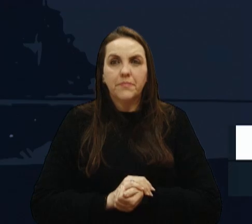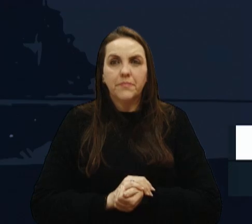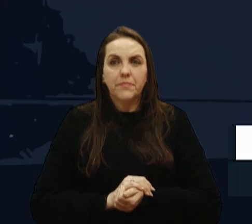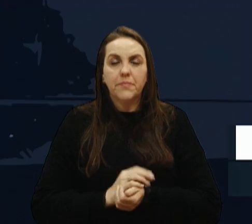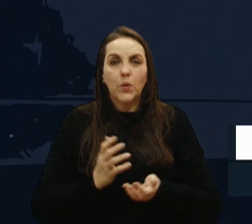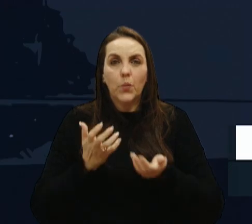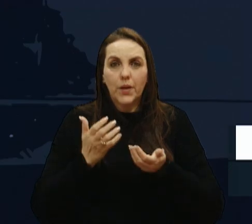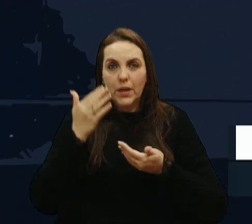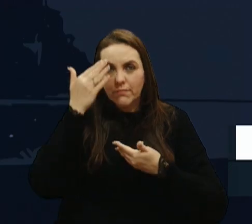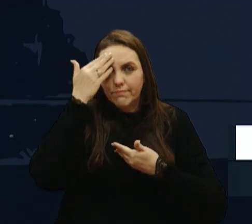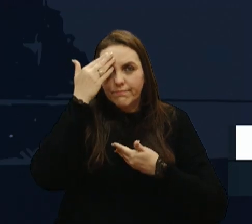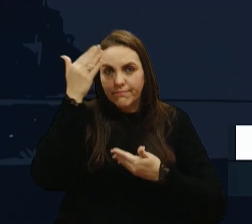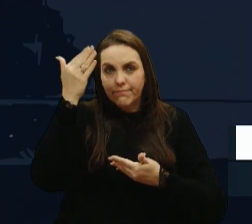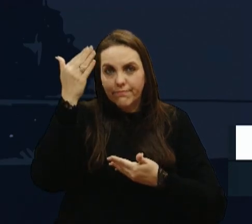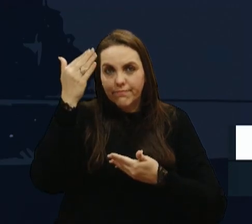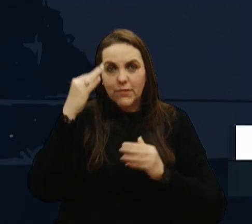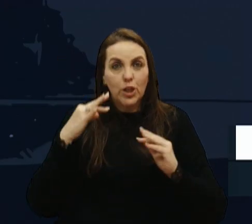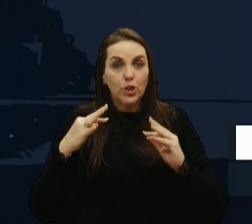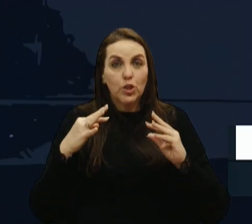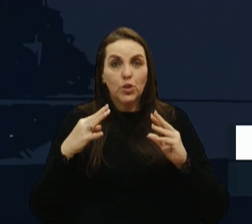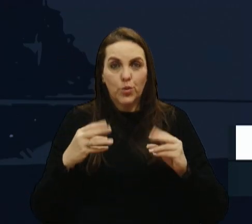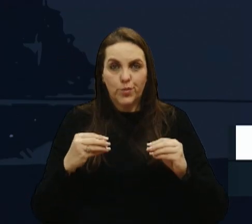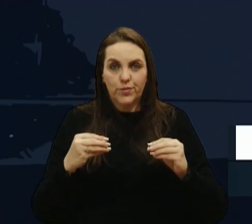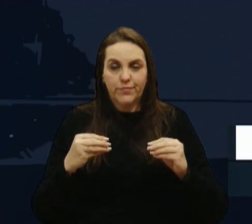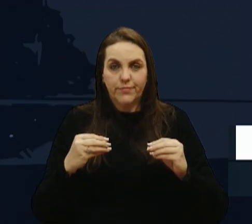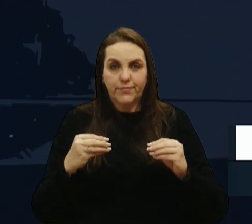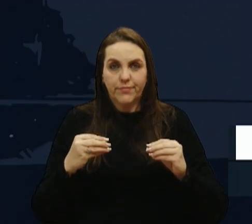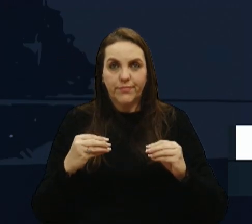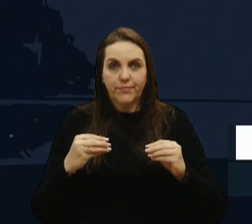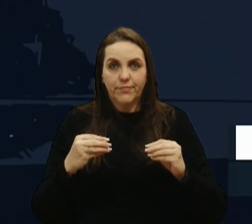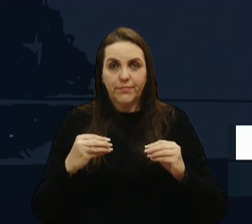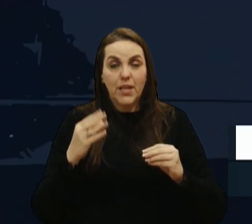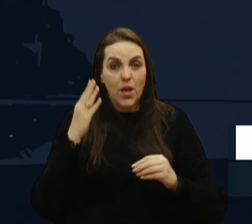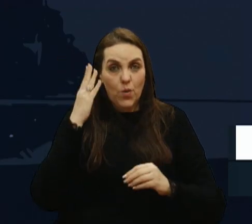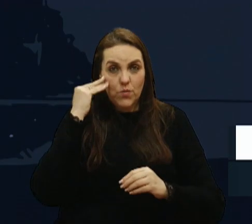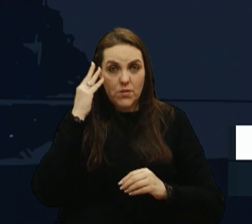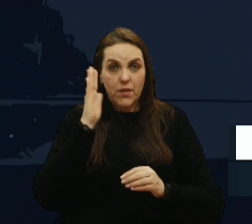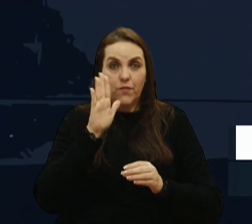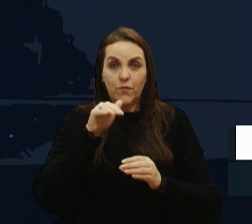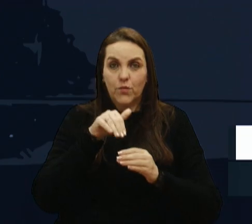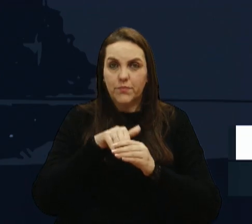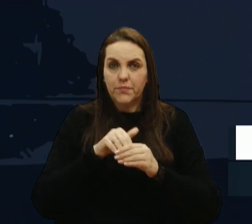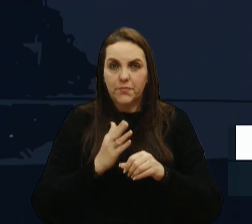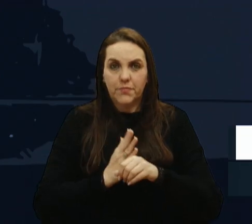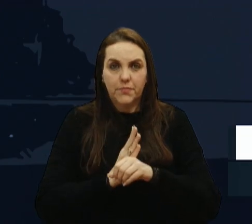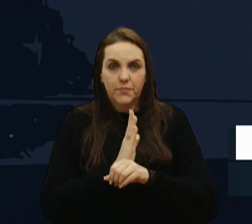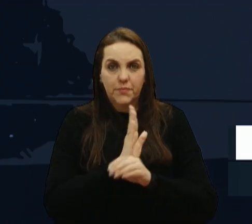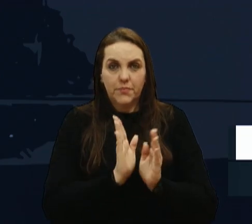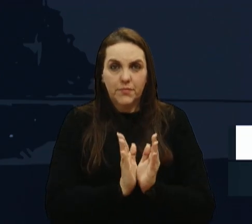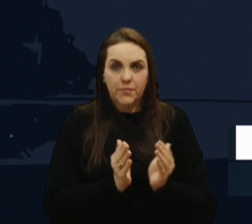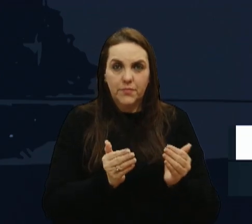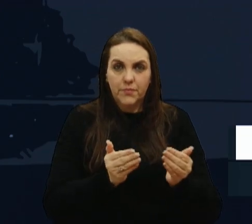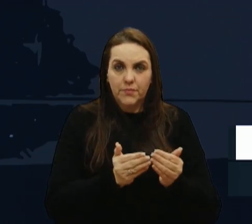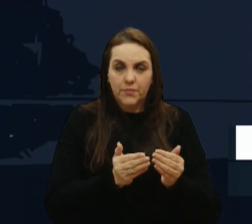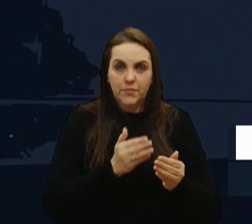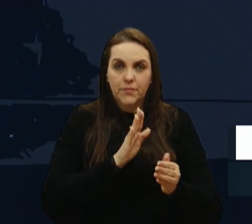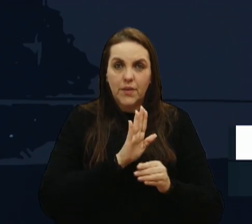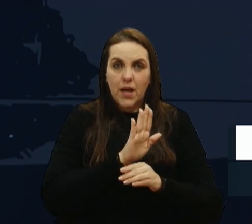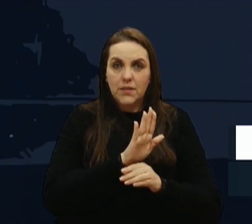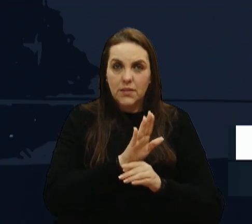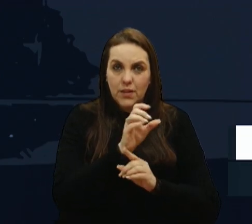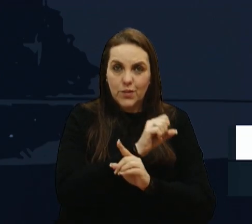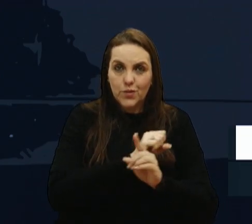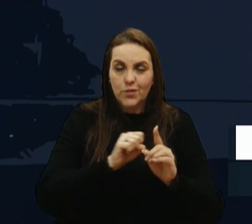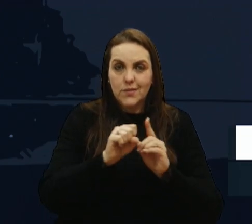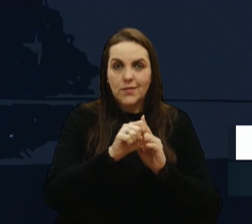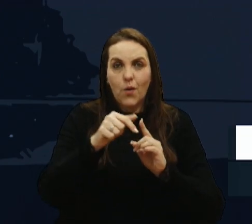eu quero agradecer a todos vocês, porque eu sei que foi votado e aprovado uma comissão de assistência social